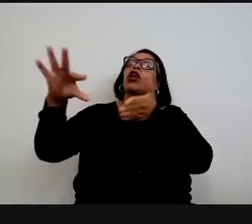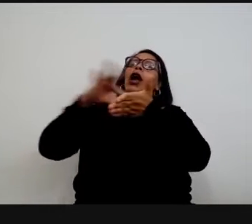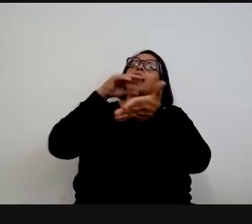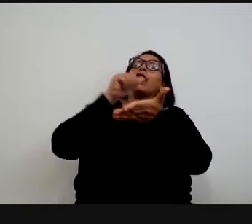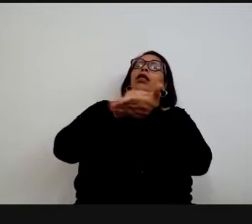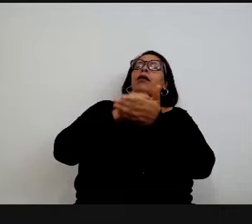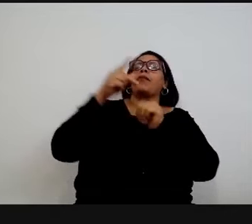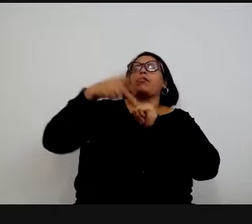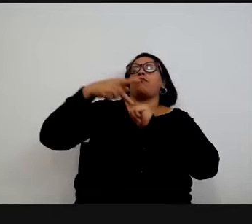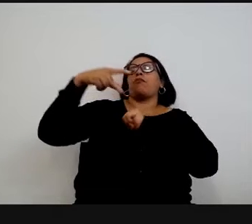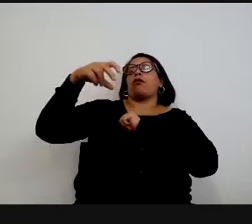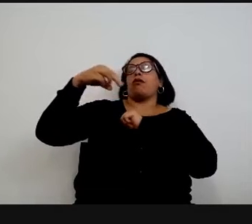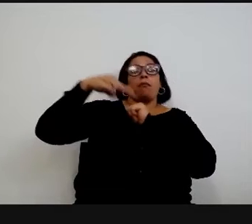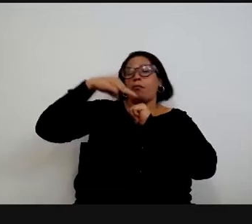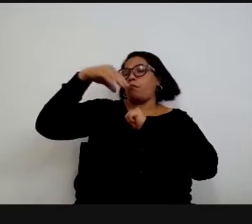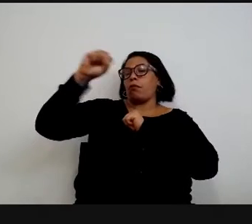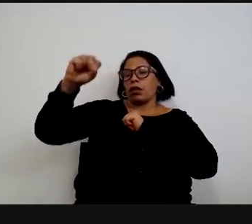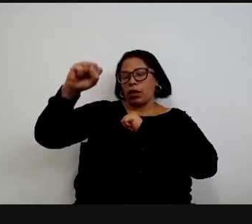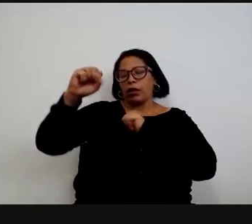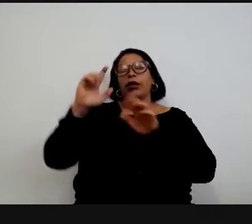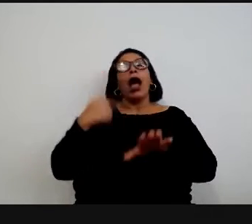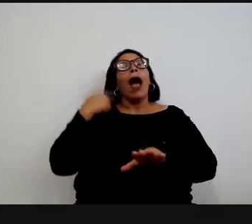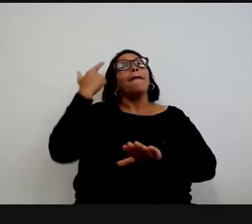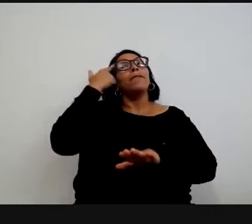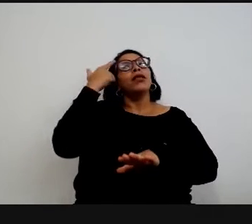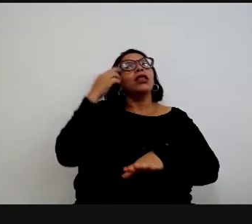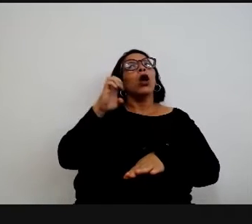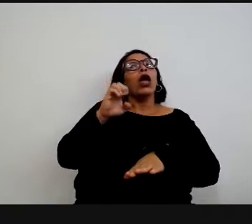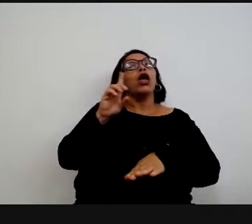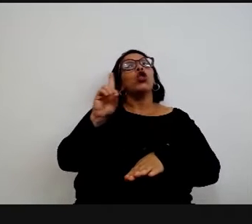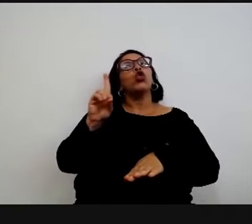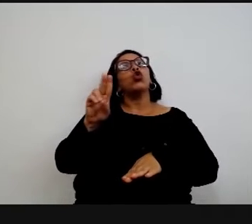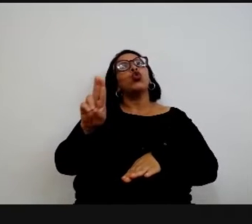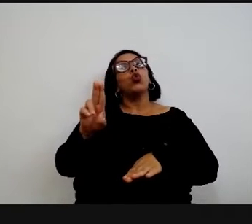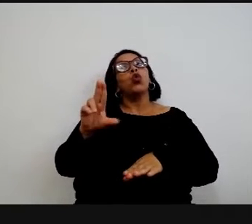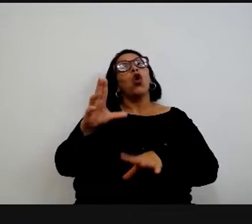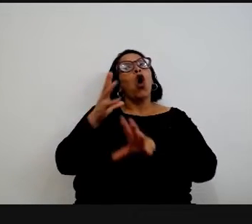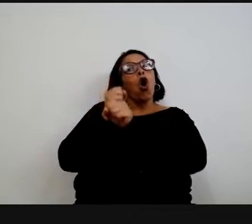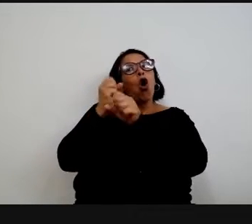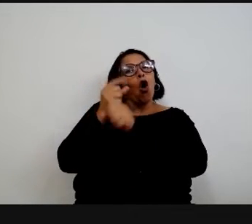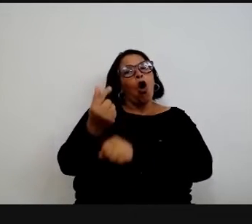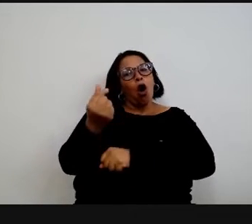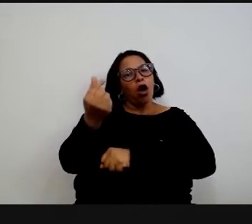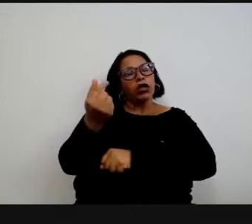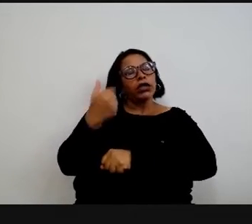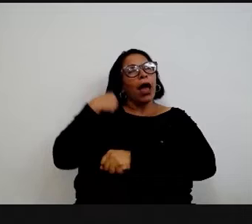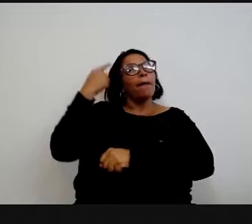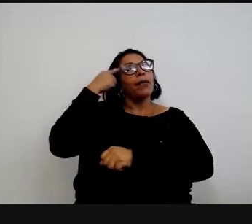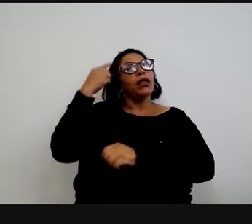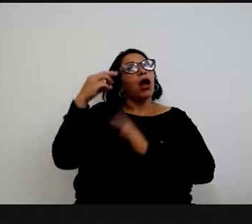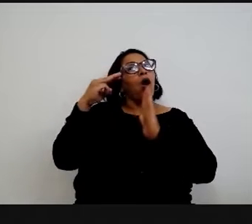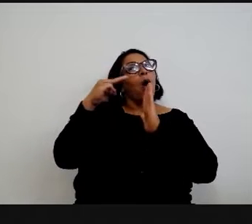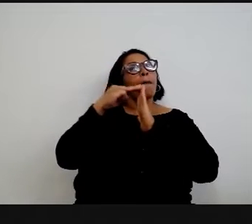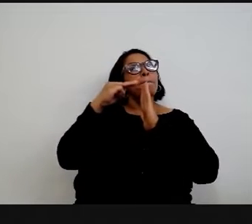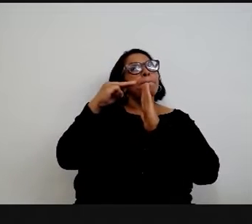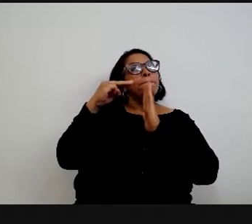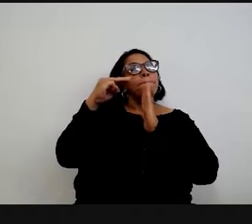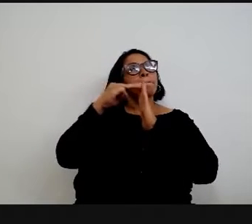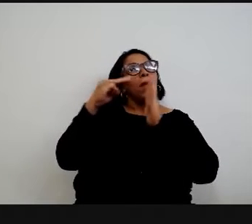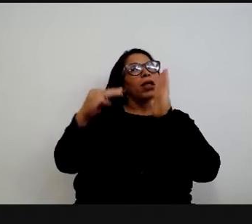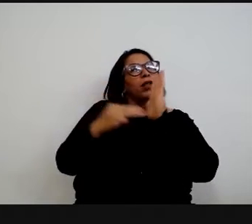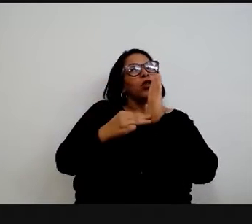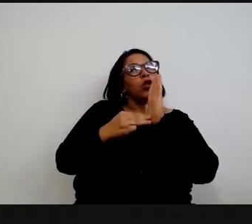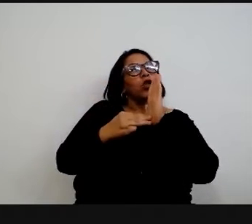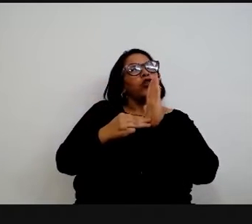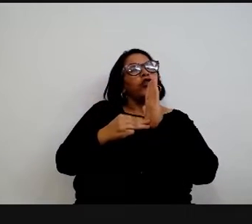credenciamento do mestrado profissional. Mas, voltando para o EduContas, a gente, com essa palestra de metodologias